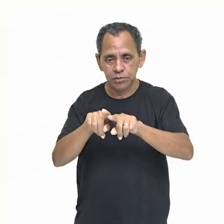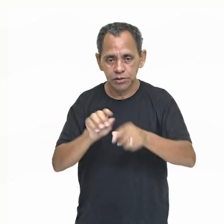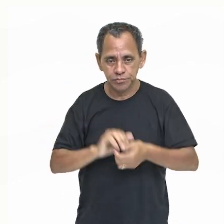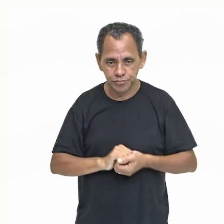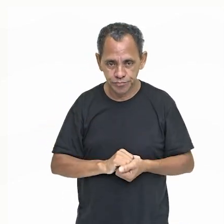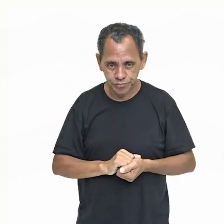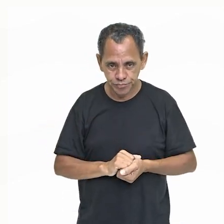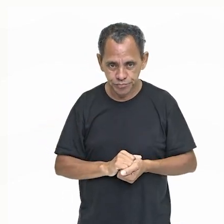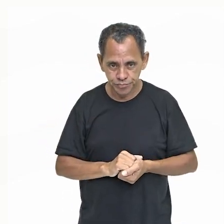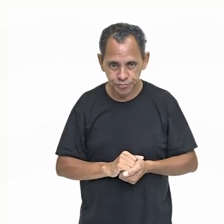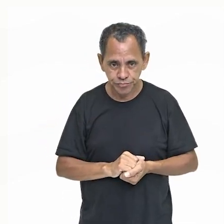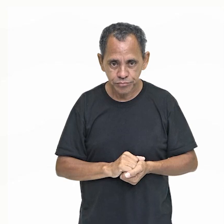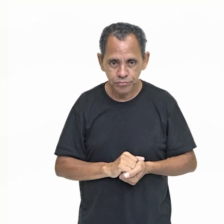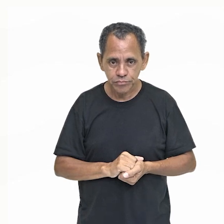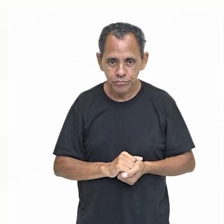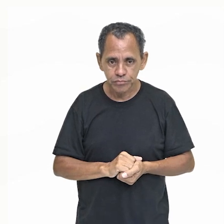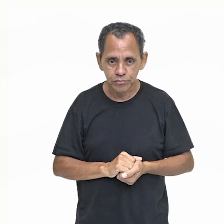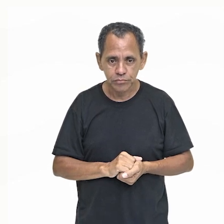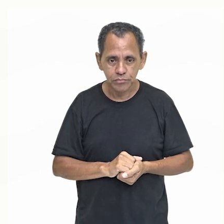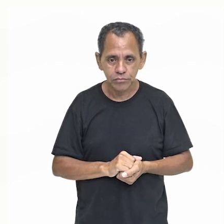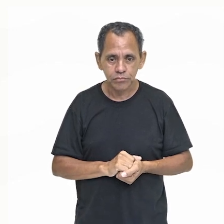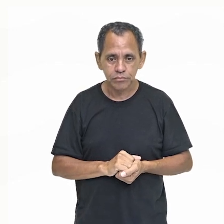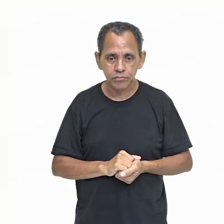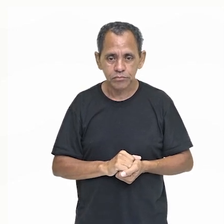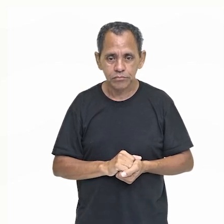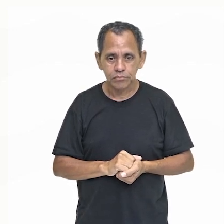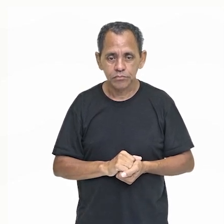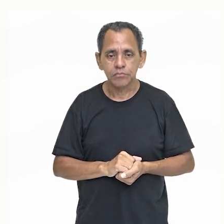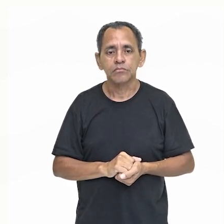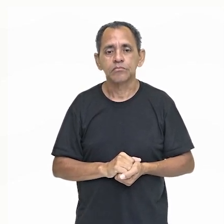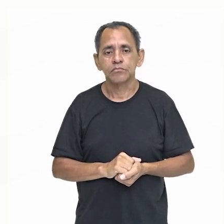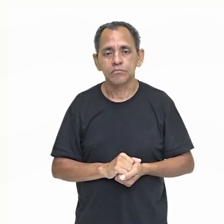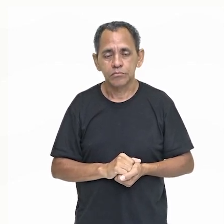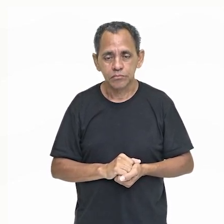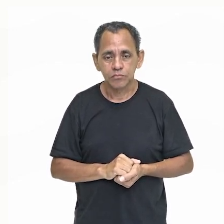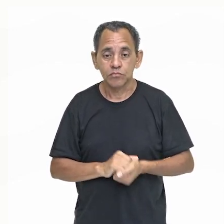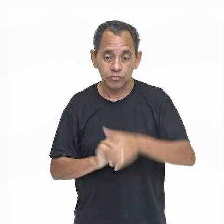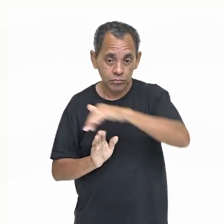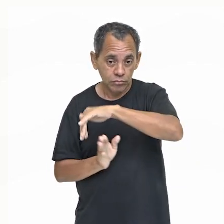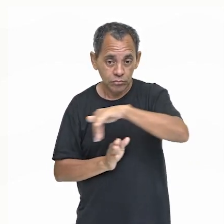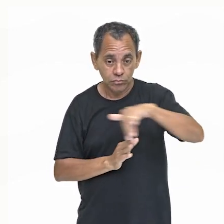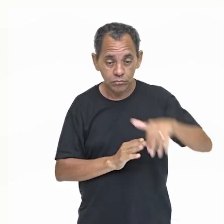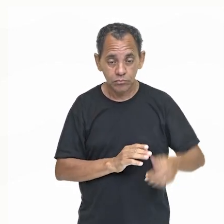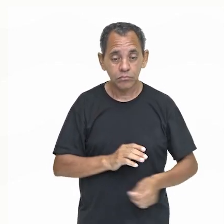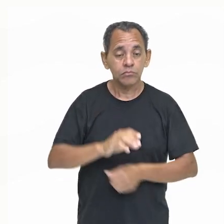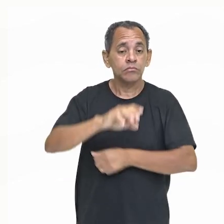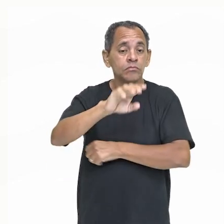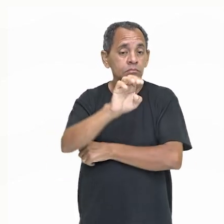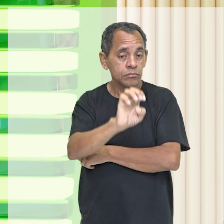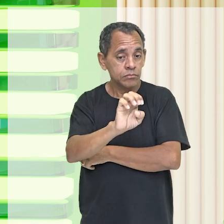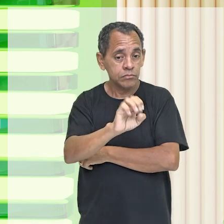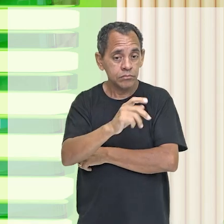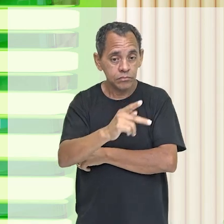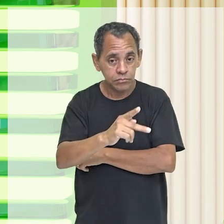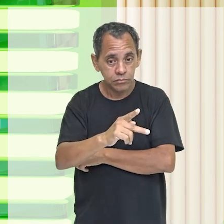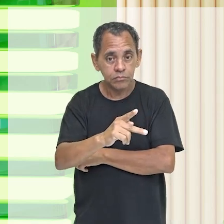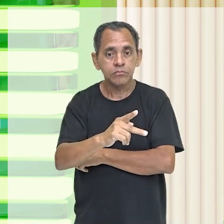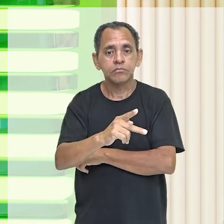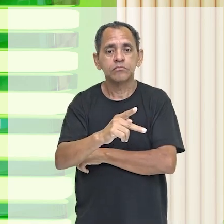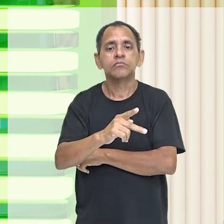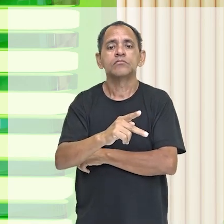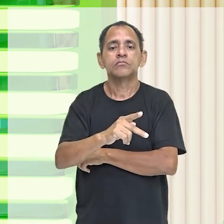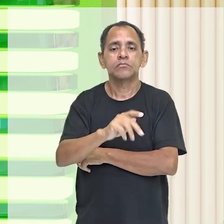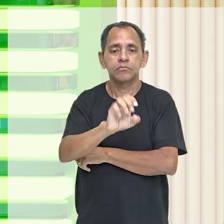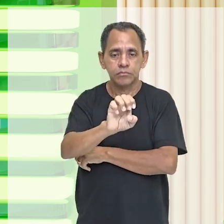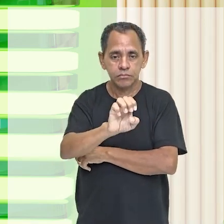já falou agora da energia potencial gravitacional vamos falar da energia potencial elástica que é o outro tipo de energia potencial que nós